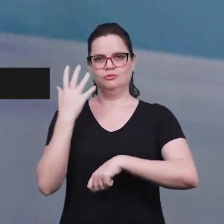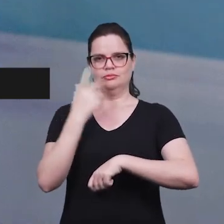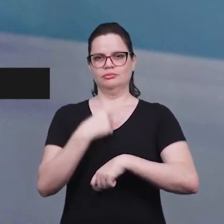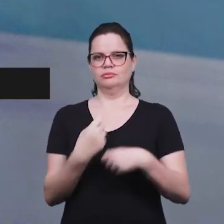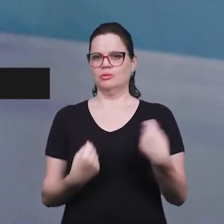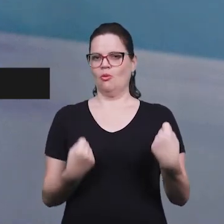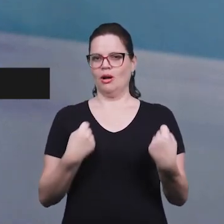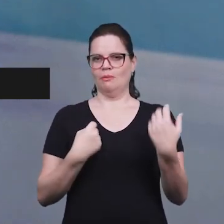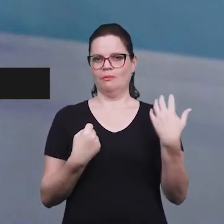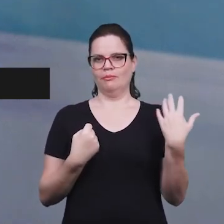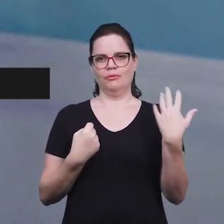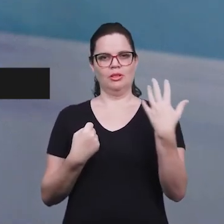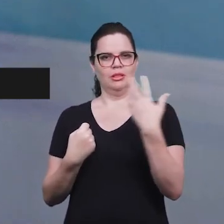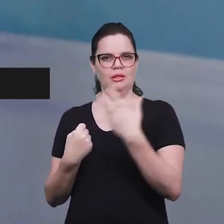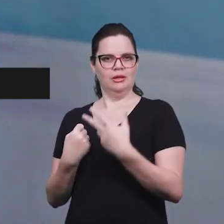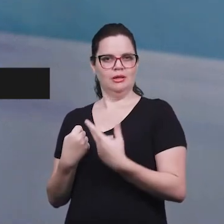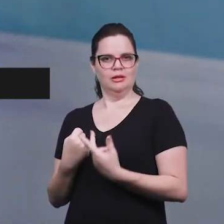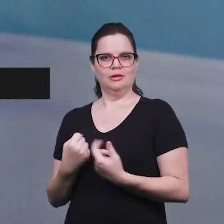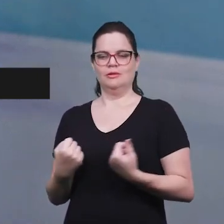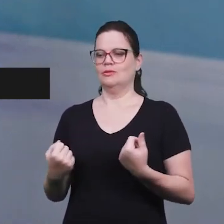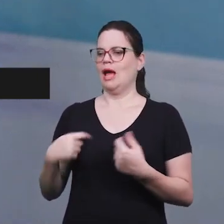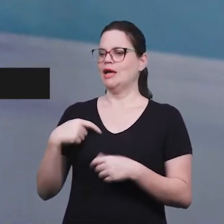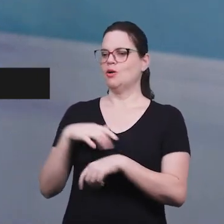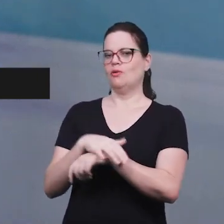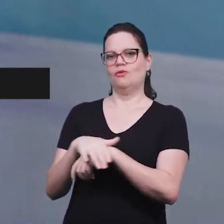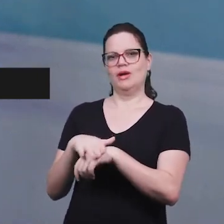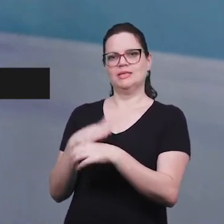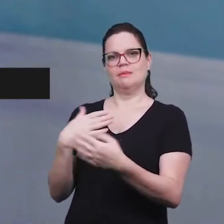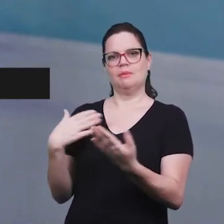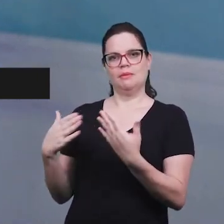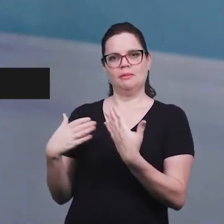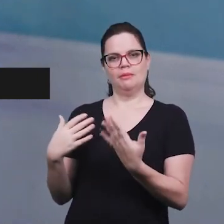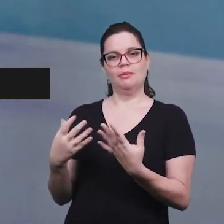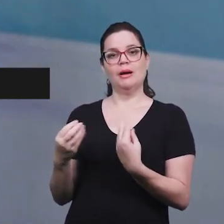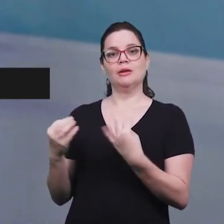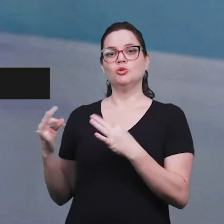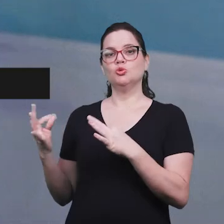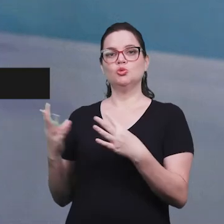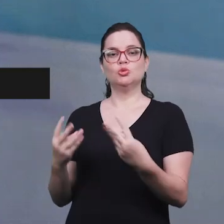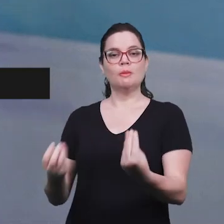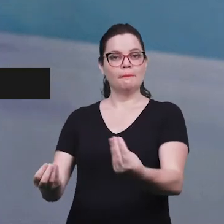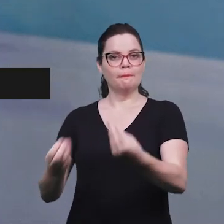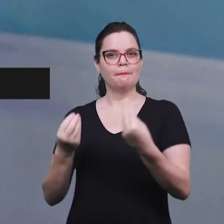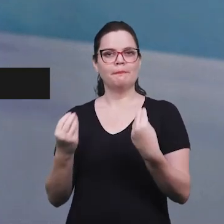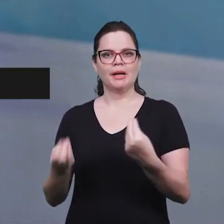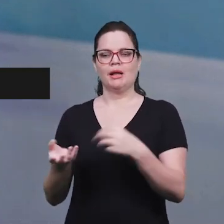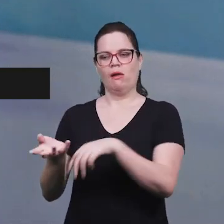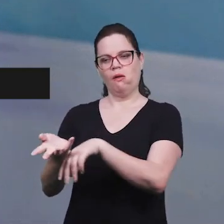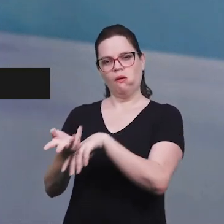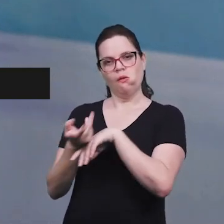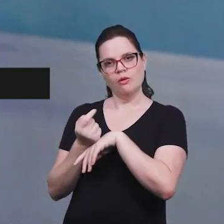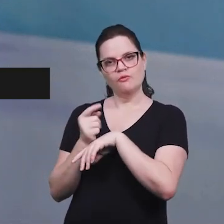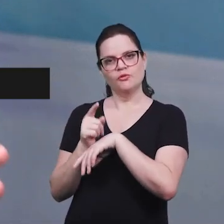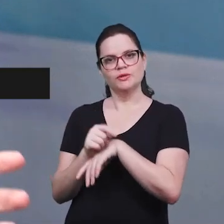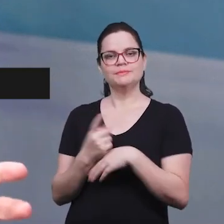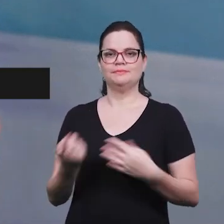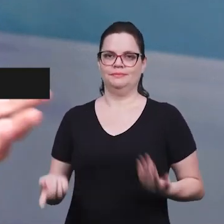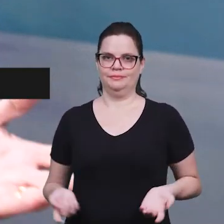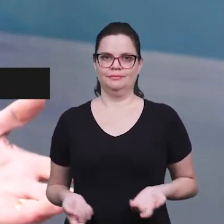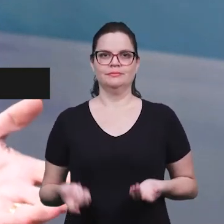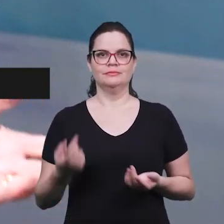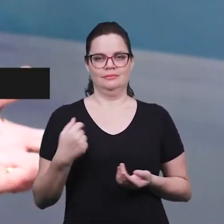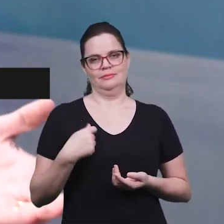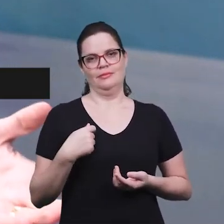belo carro. Isso é tudo feito, um estereótipo para te convencer. Então, é uma palavra